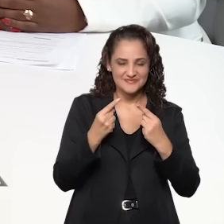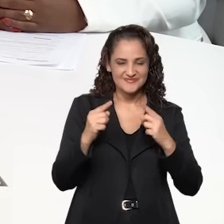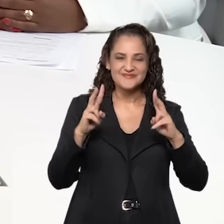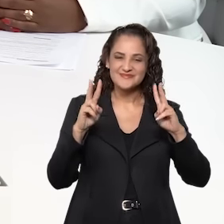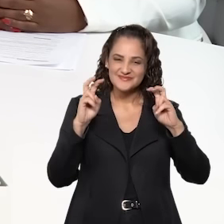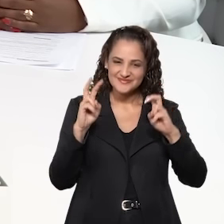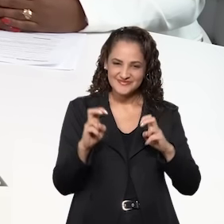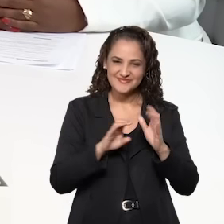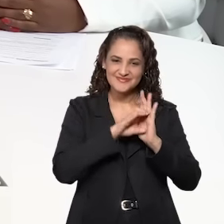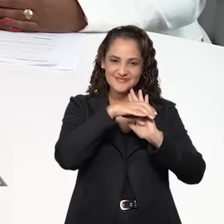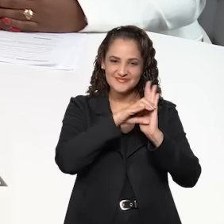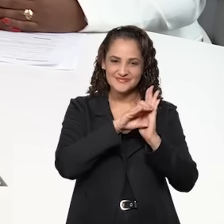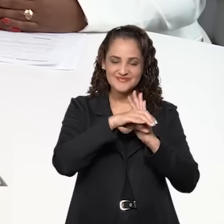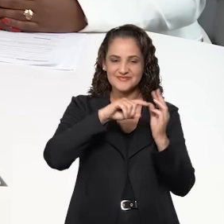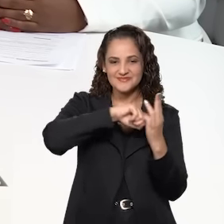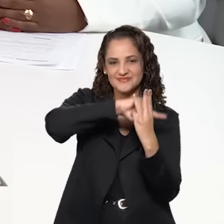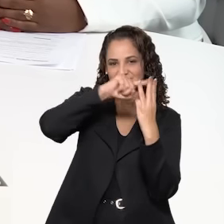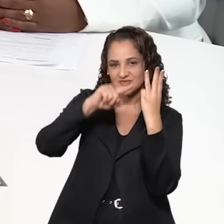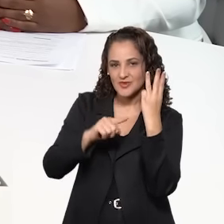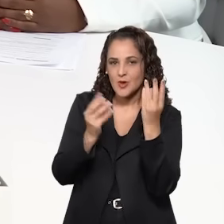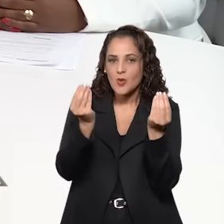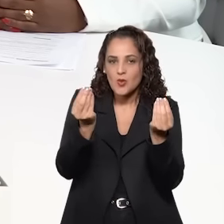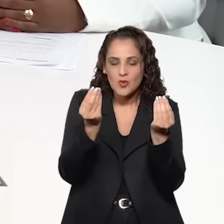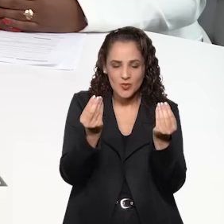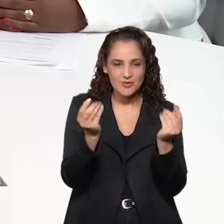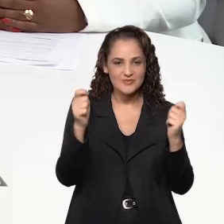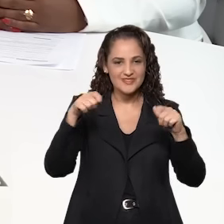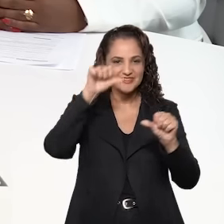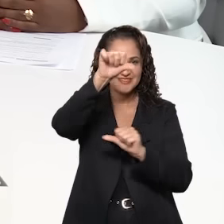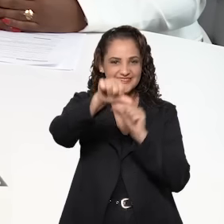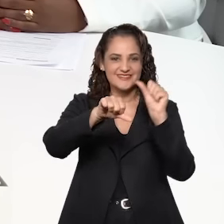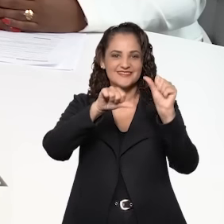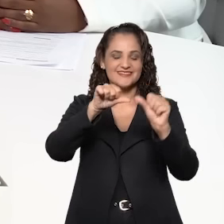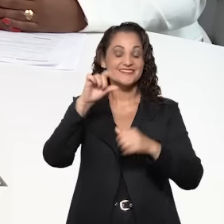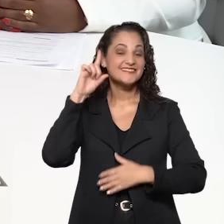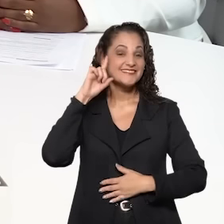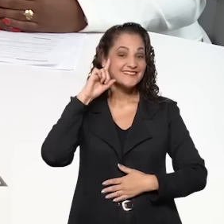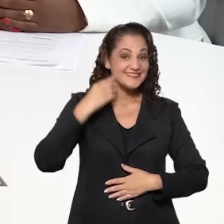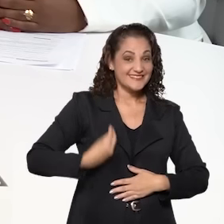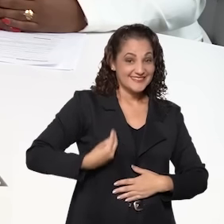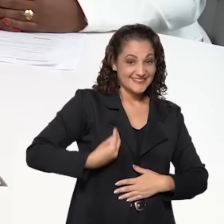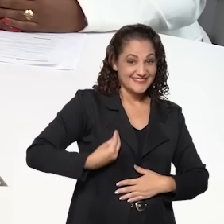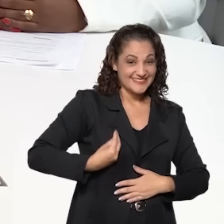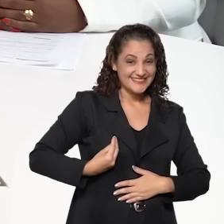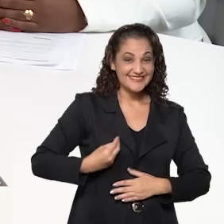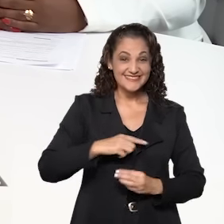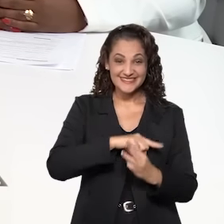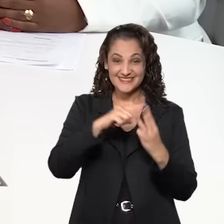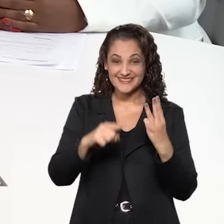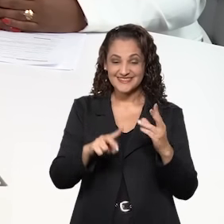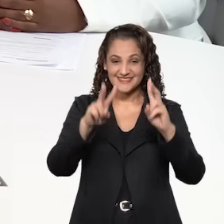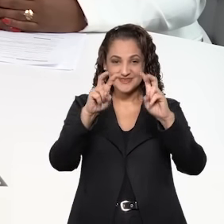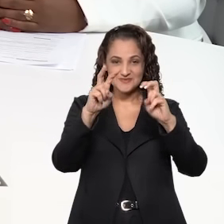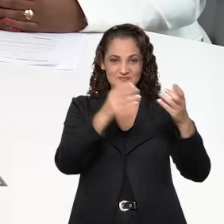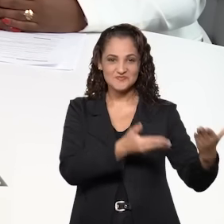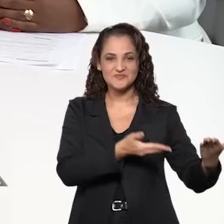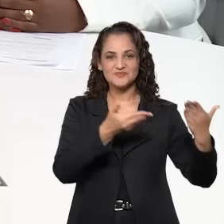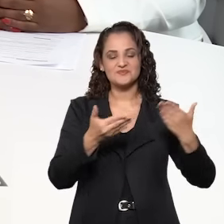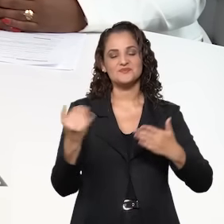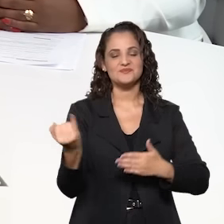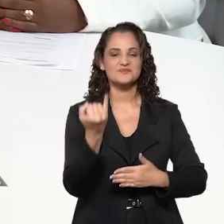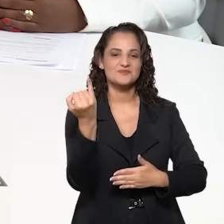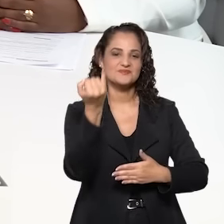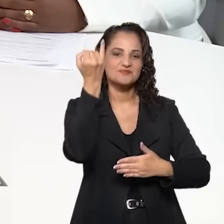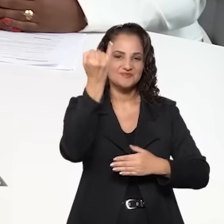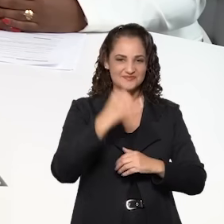pouco sobre esses três conceitos e sobre como eles podem transformar o nosso dia a dia sobre esses temas temos convidadas